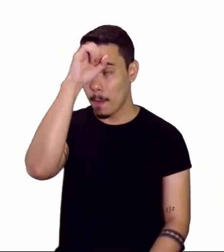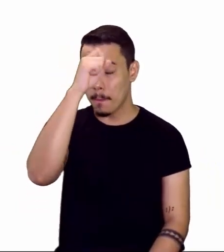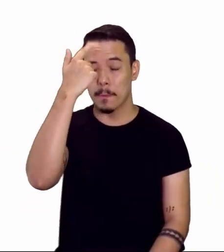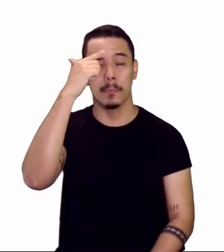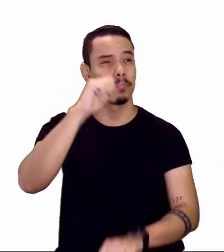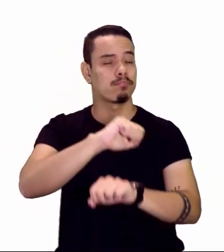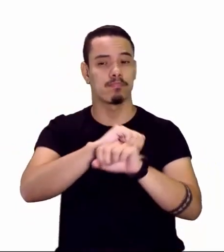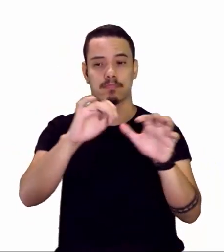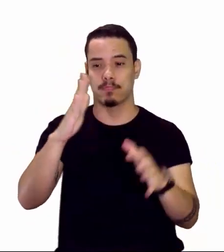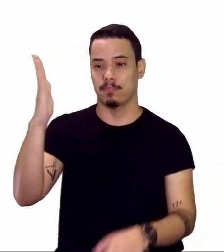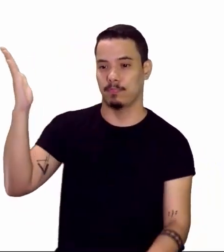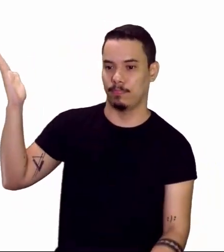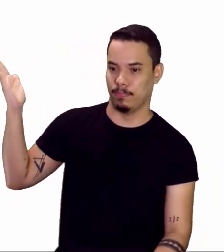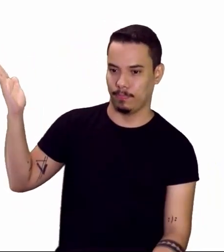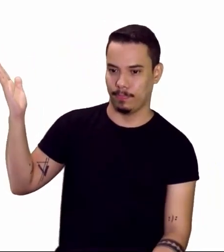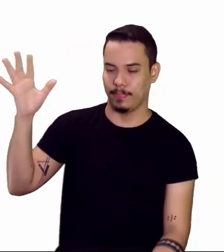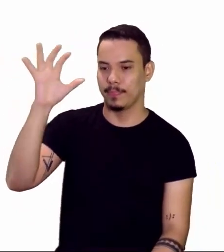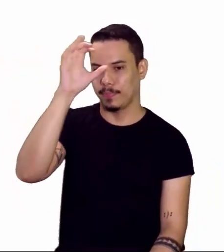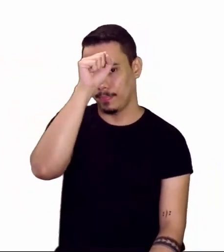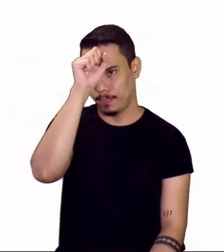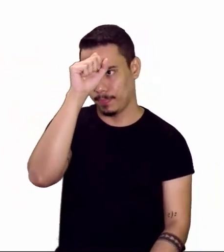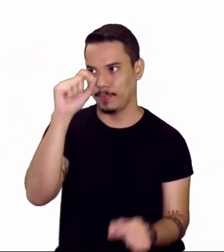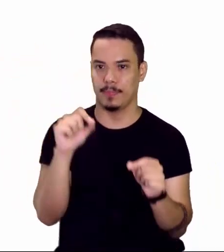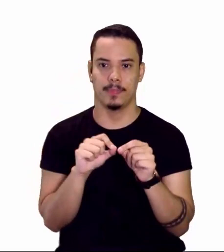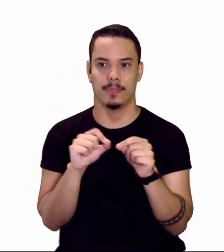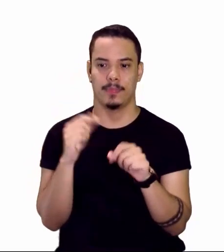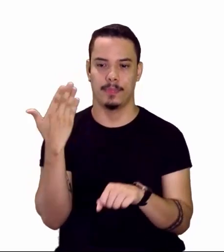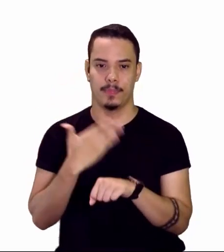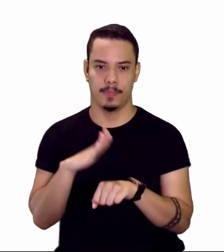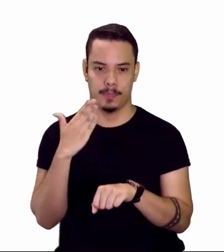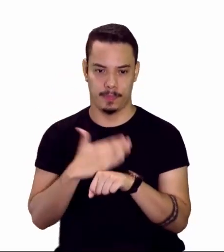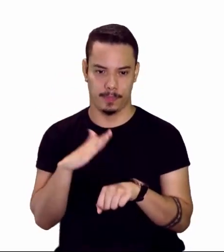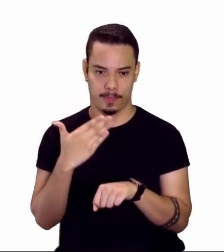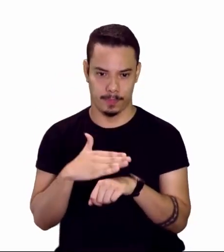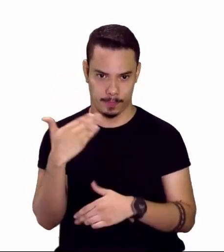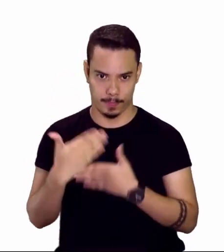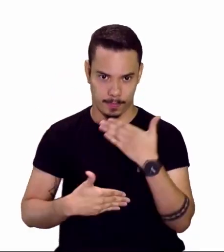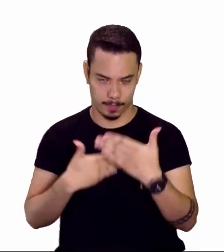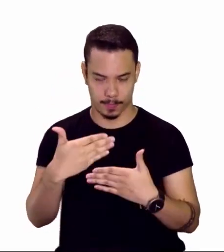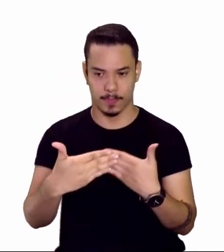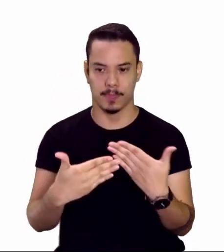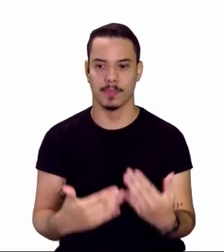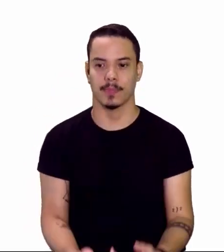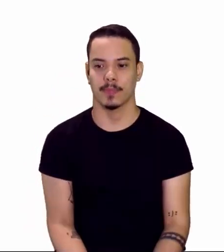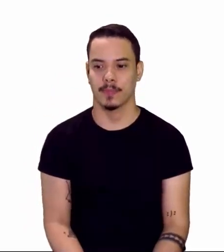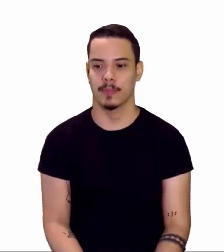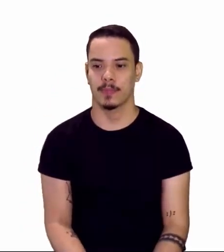partir para o aprender fazendo. Aqui no aprender fazendo,